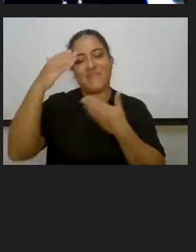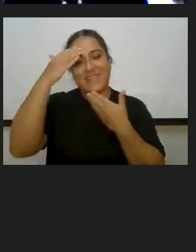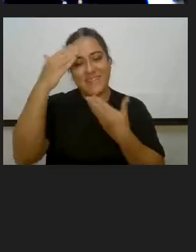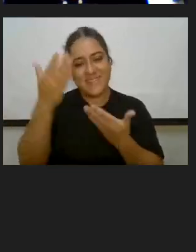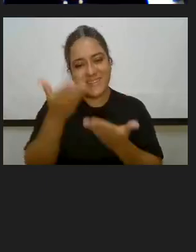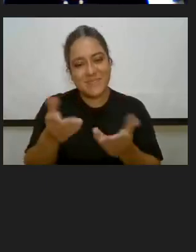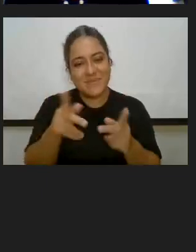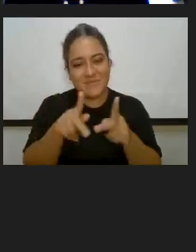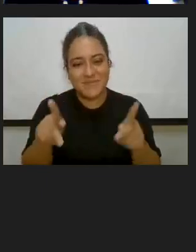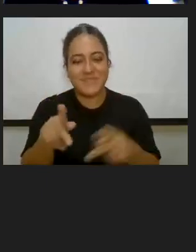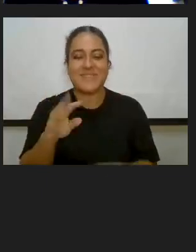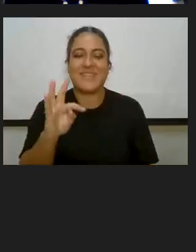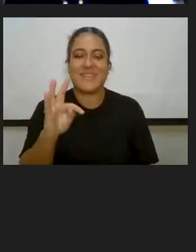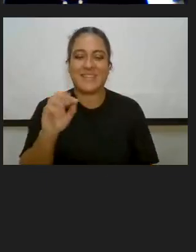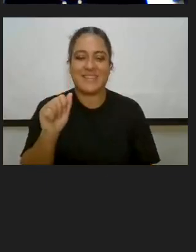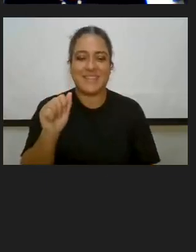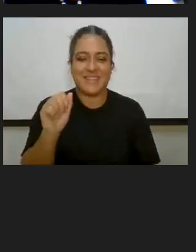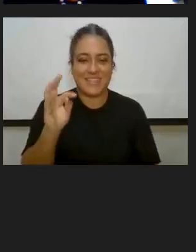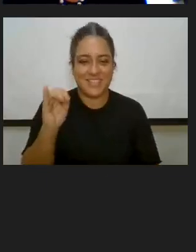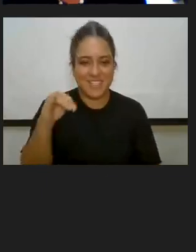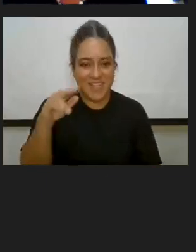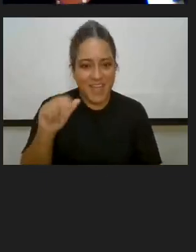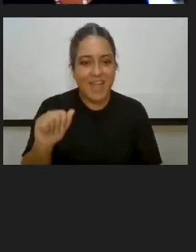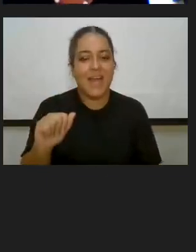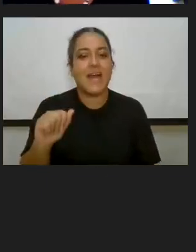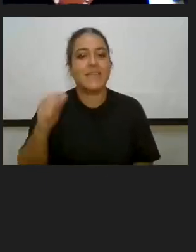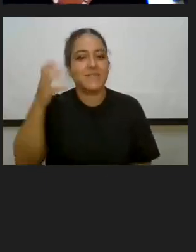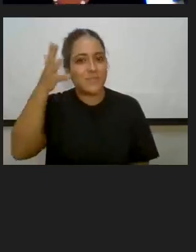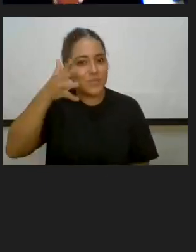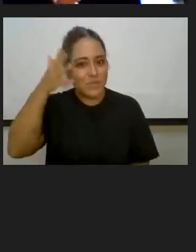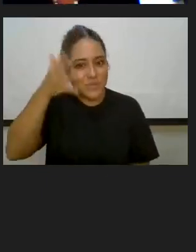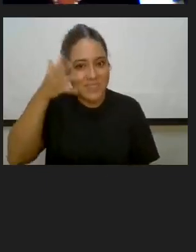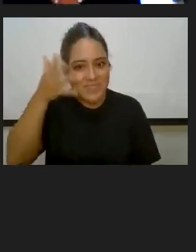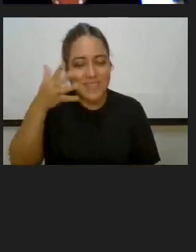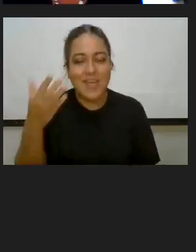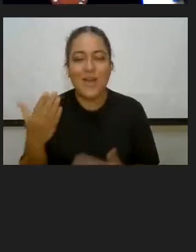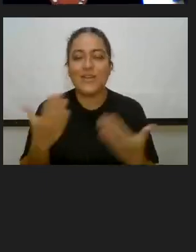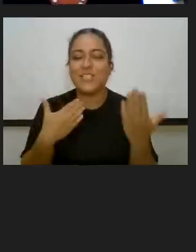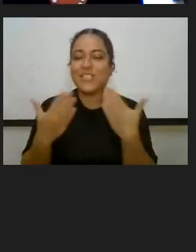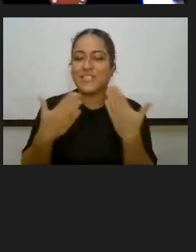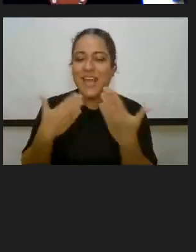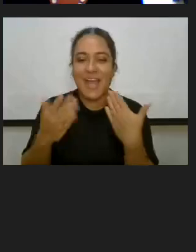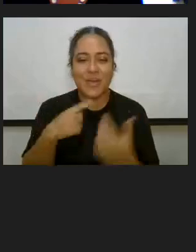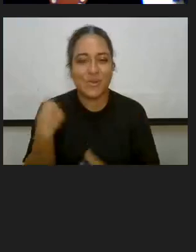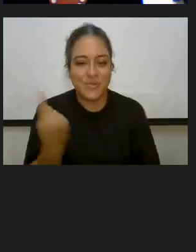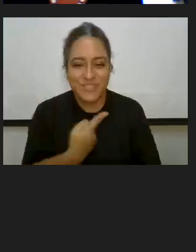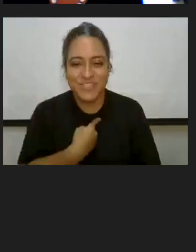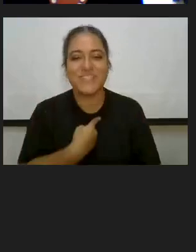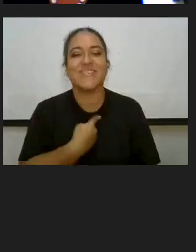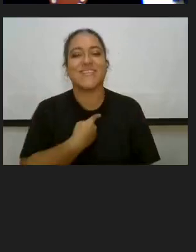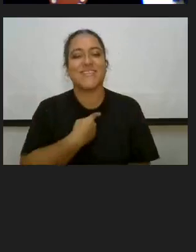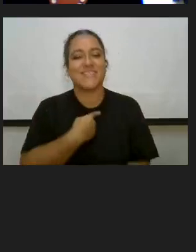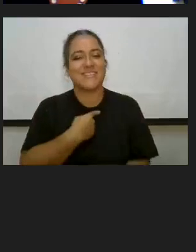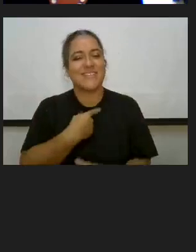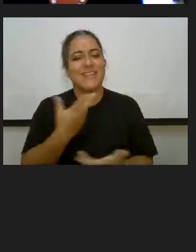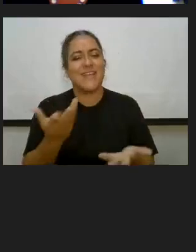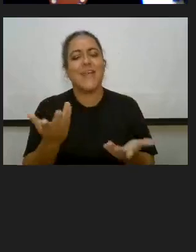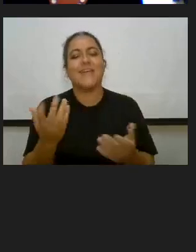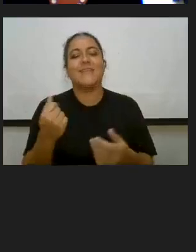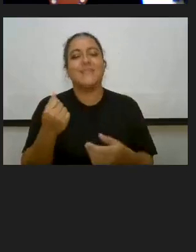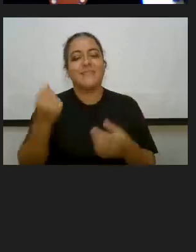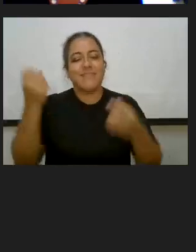pela sua exposição aqui, seu diálogo com a gente, sua disponibilidade